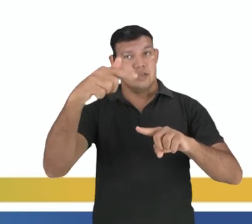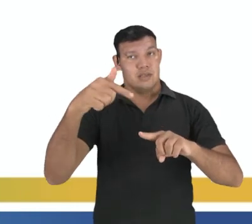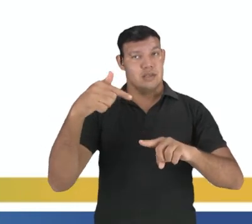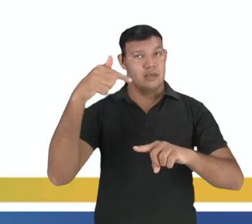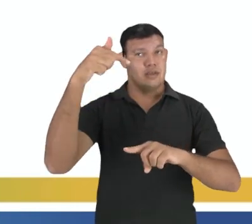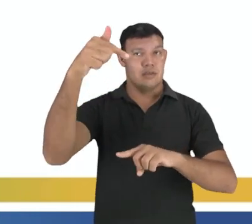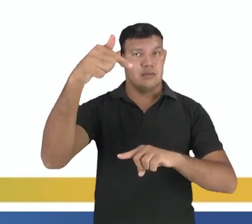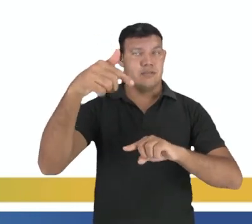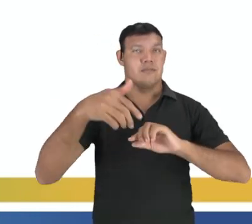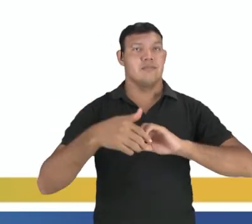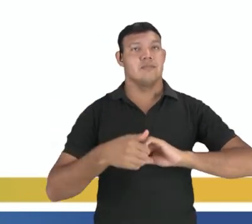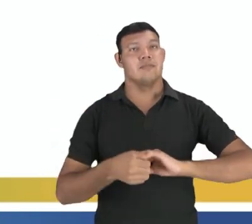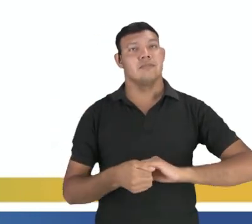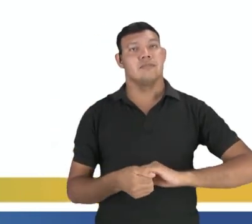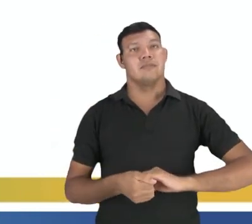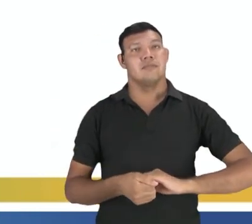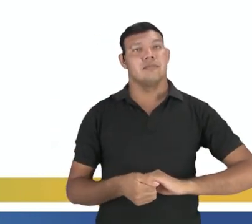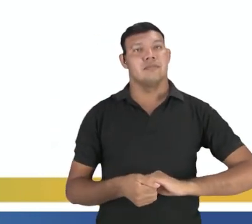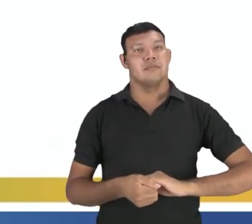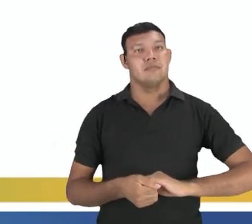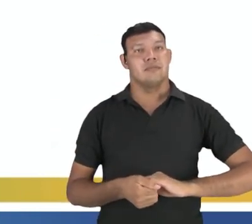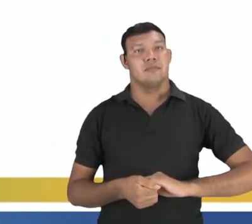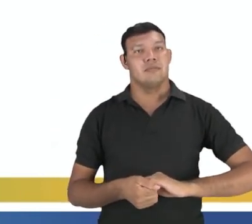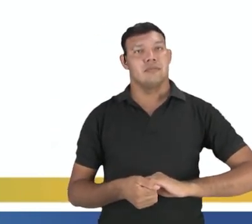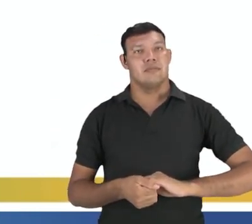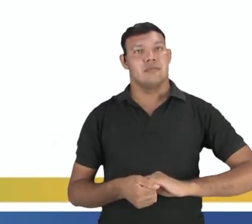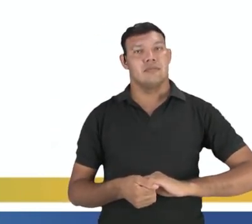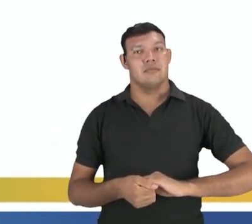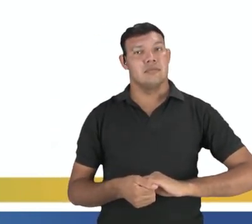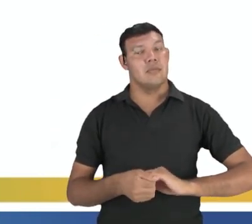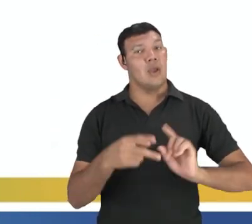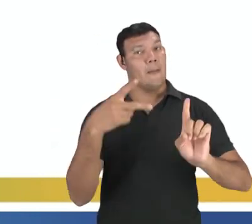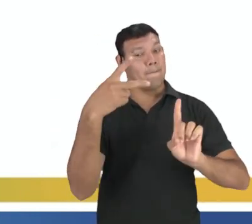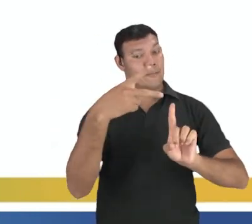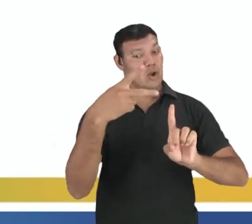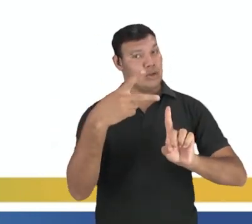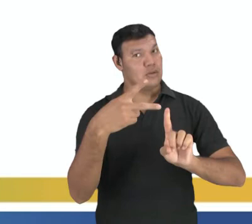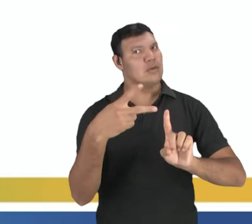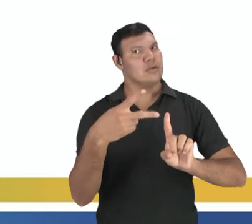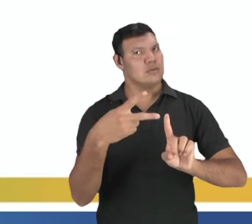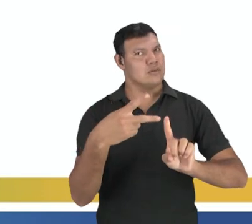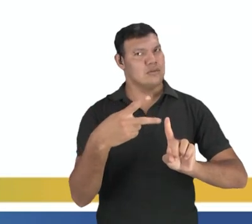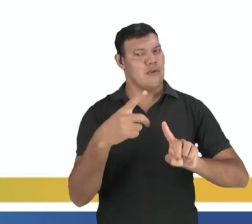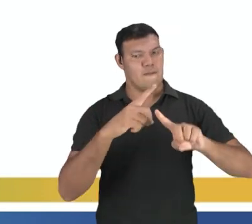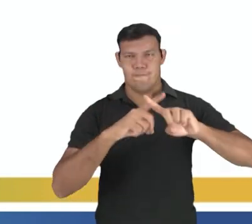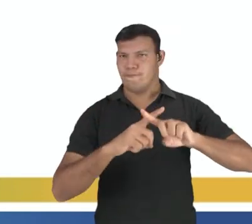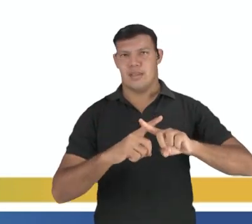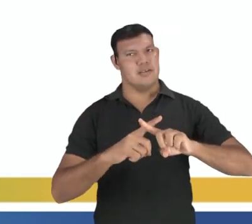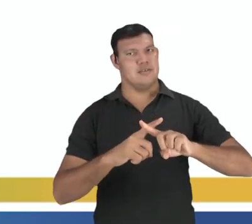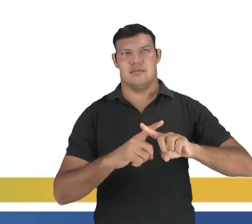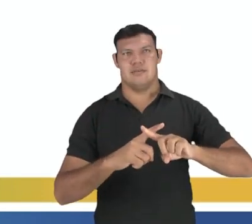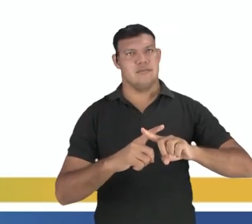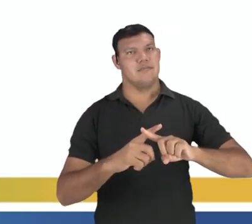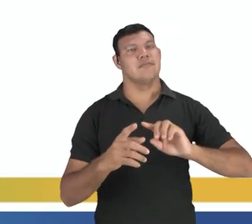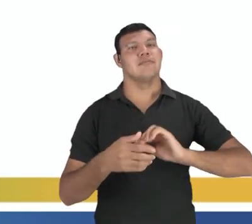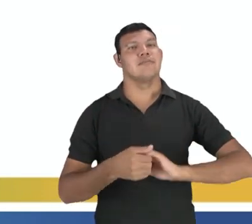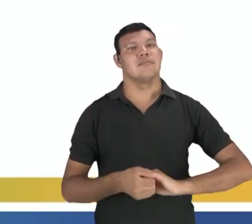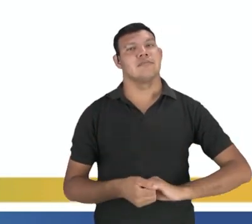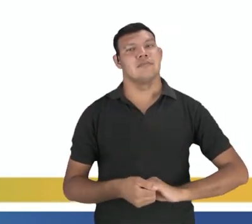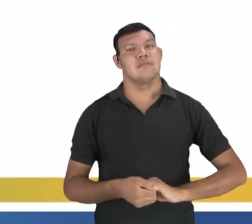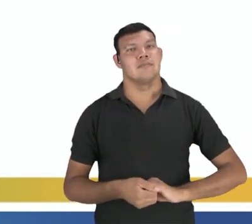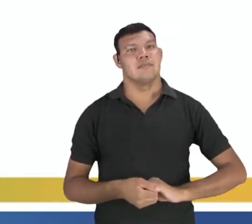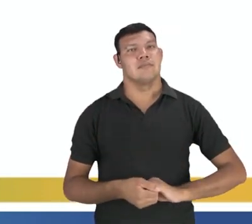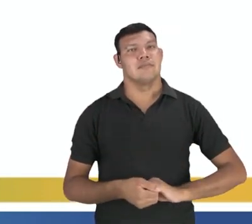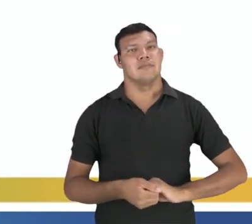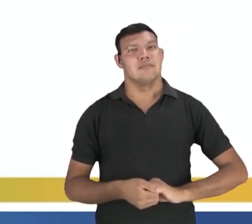Seria 3 elevado a 7 aí. Tá? É uma potência, só que esse 7 aí saiu grande. Mas é 3 elevado a